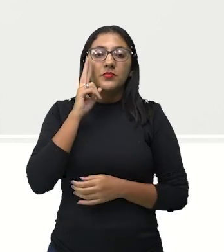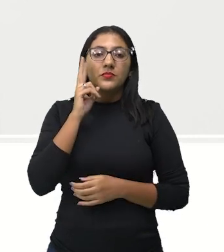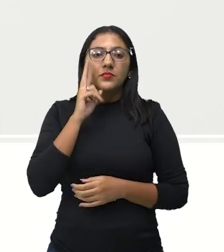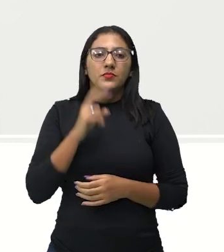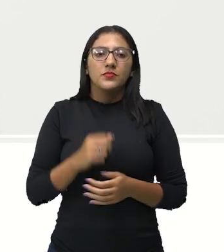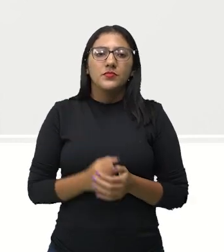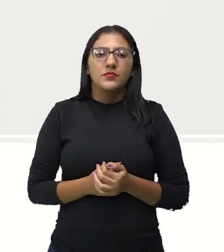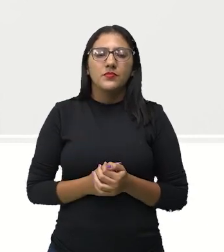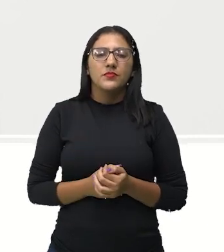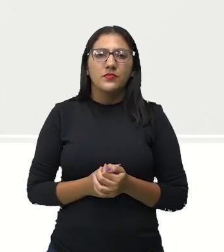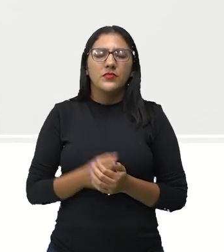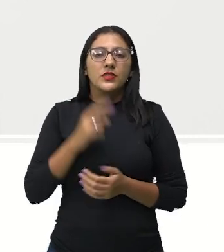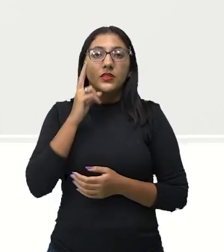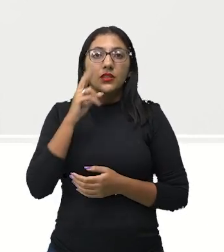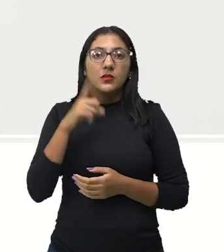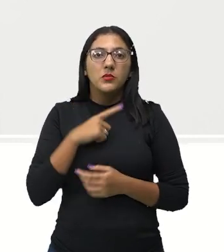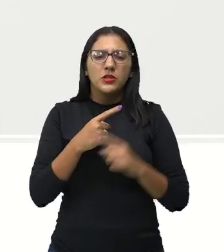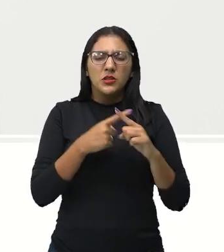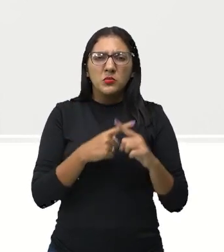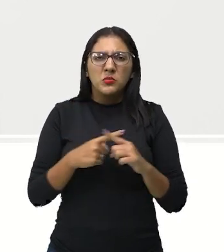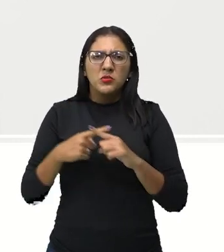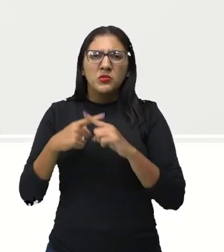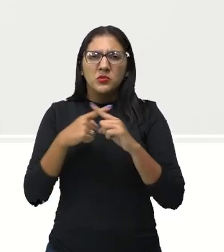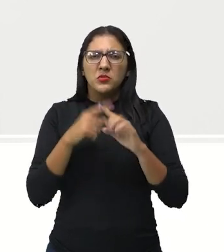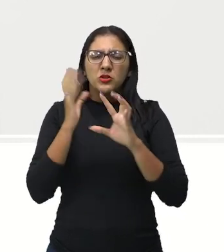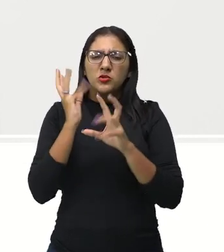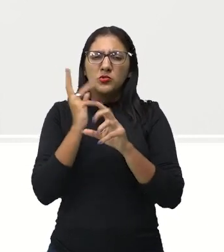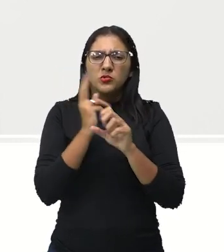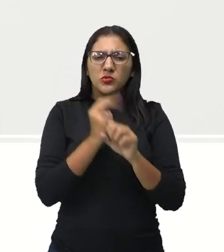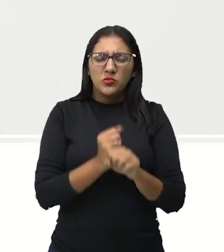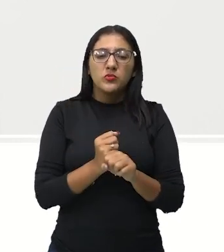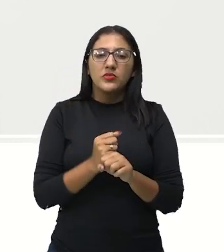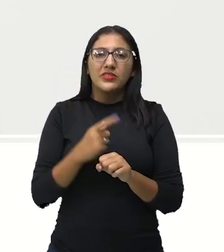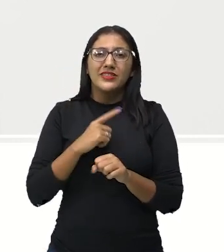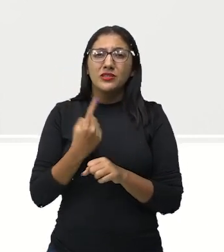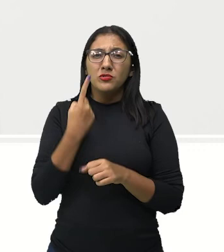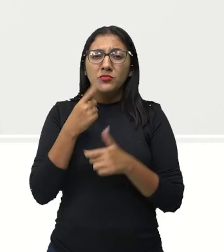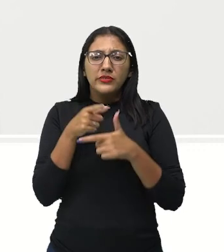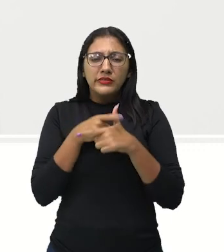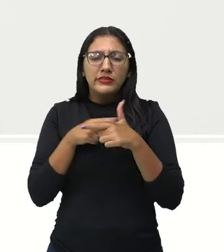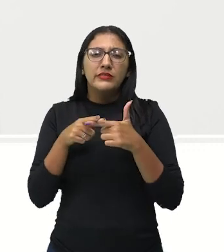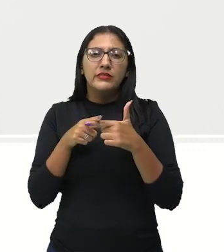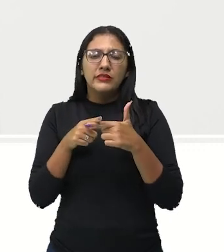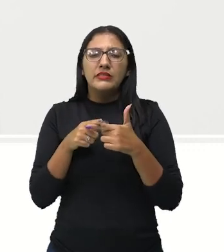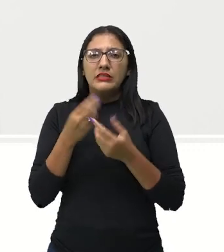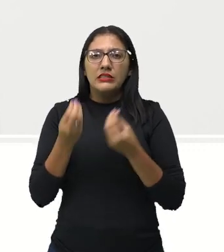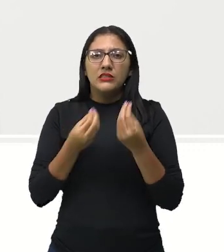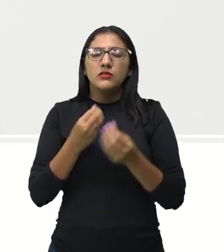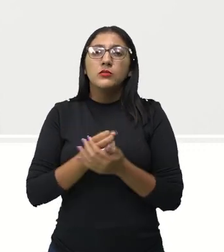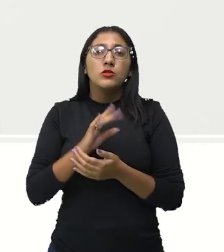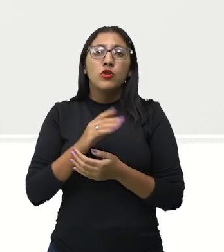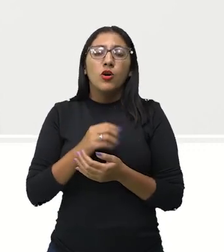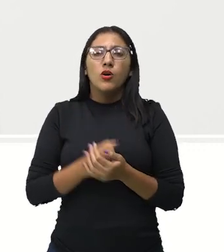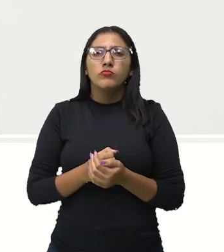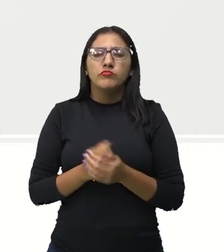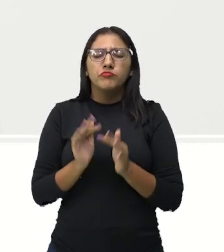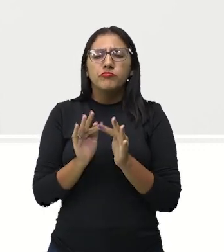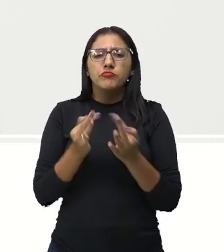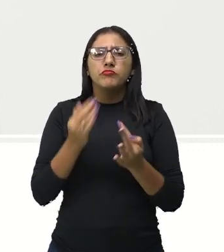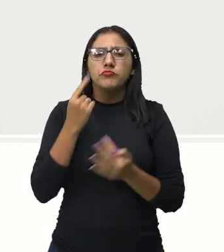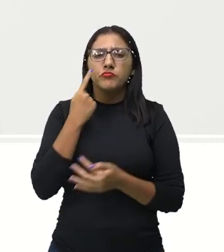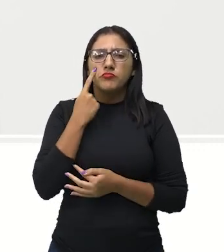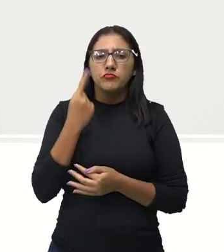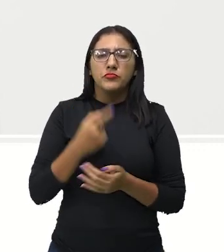Tem multiplicação, tudo é multiplicação no numerador e tem uma divisão por 100, né? Então, simplifica, ó.